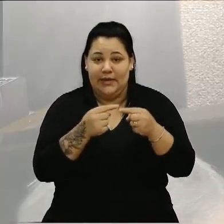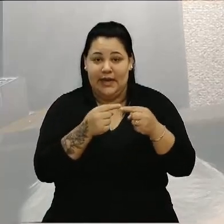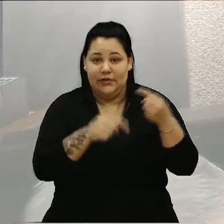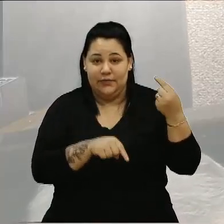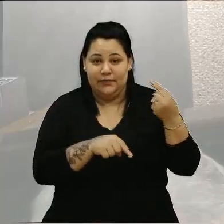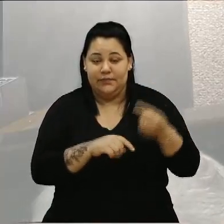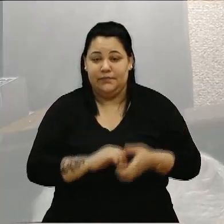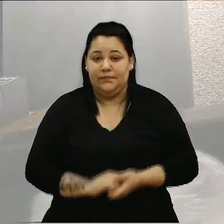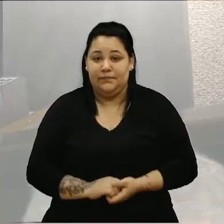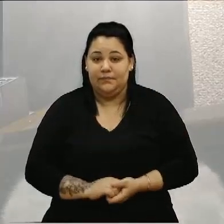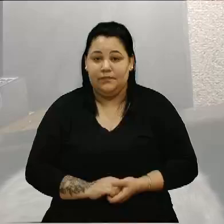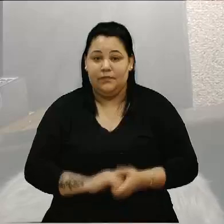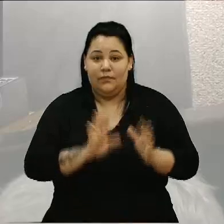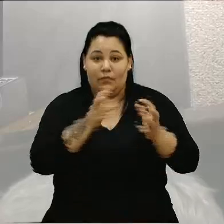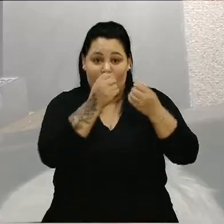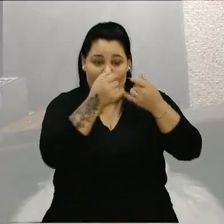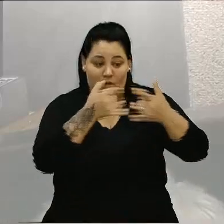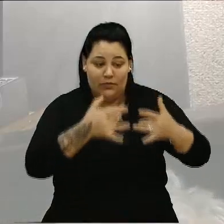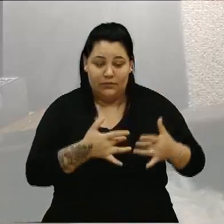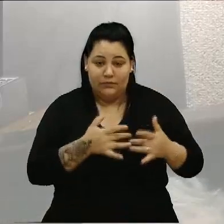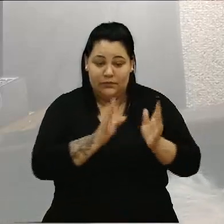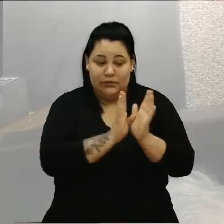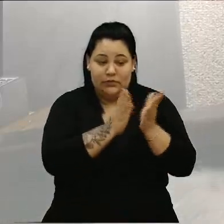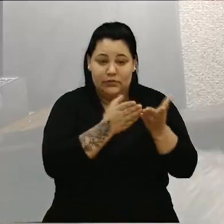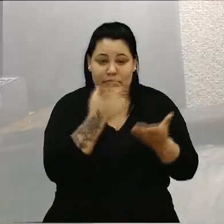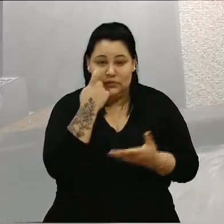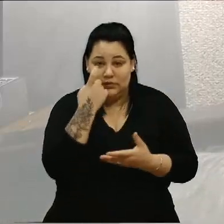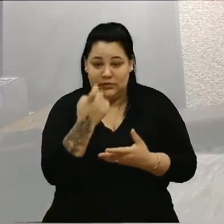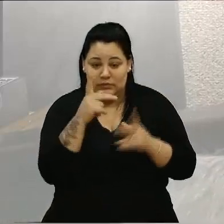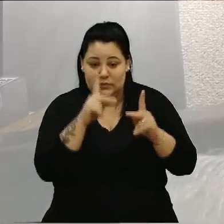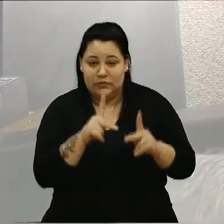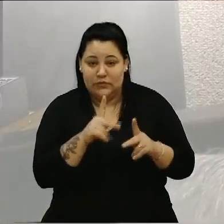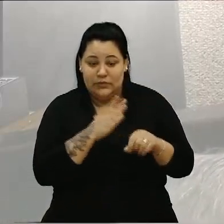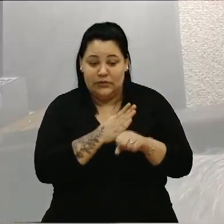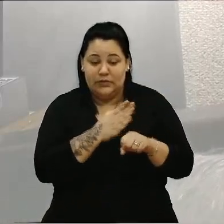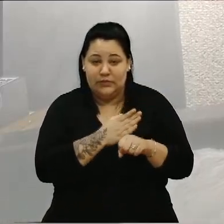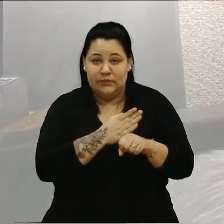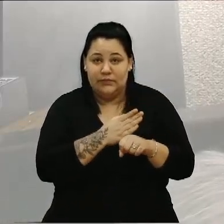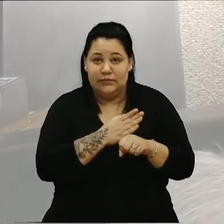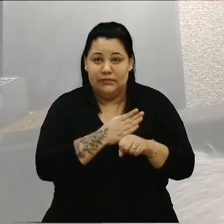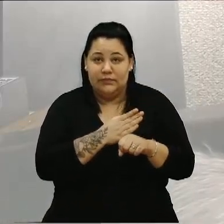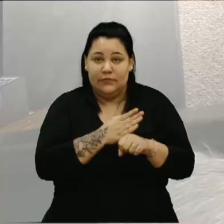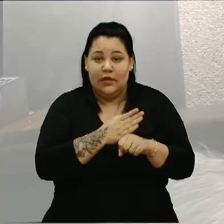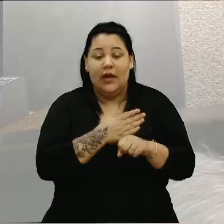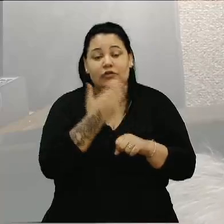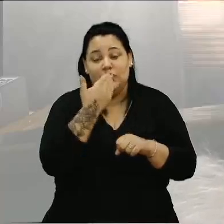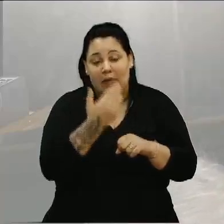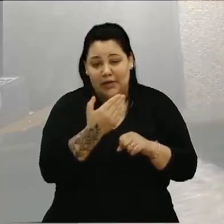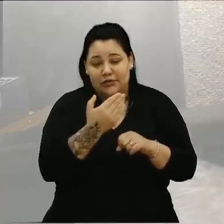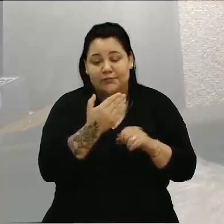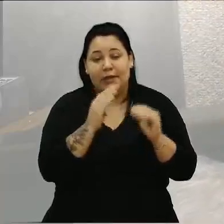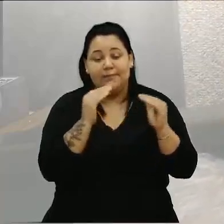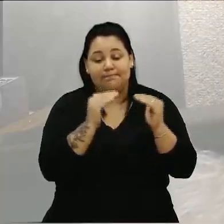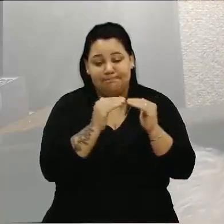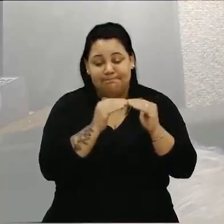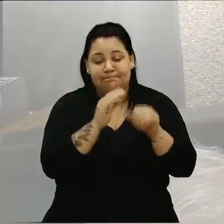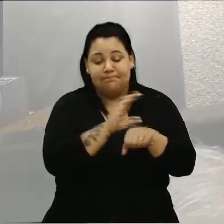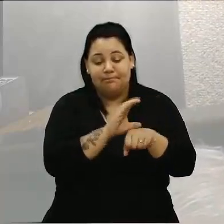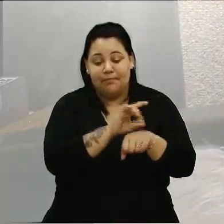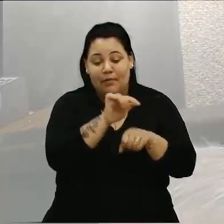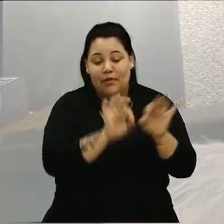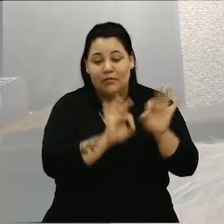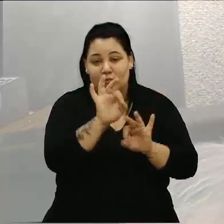Ante o exposto, esta comissão, por seus integrantes, manifesta-se pela constitucionalidade do presente projeto de